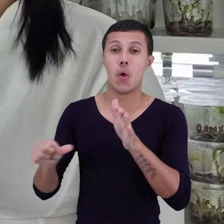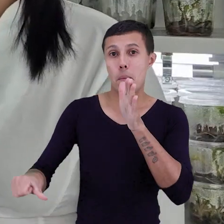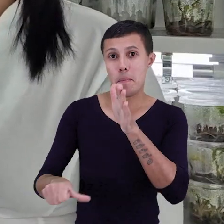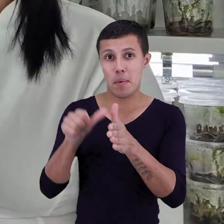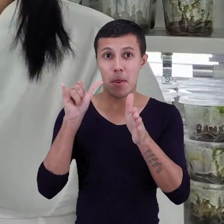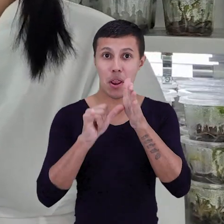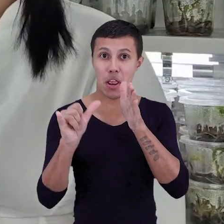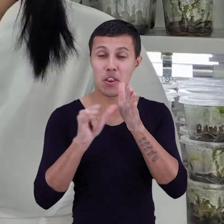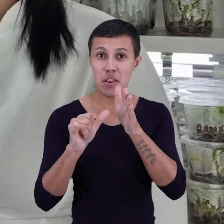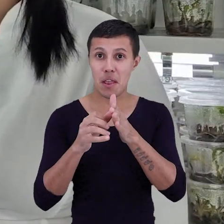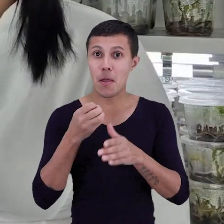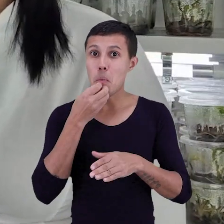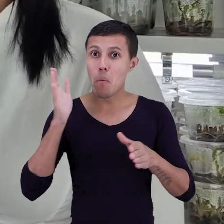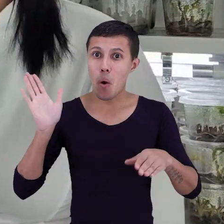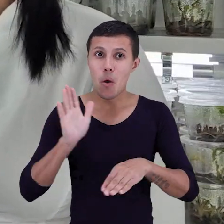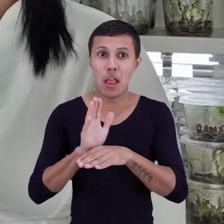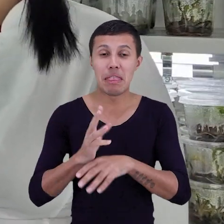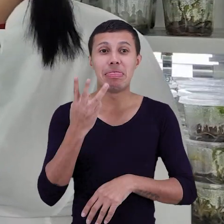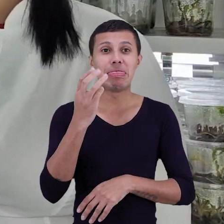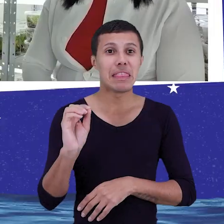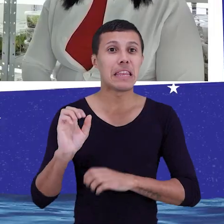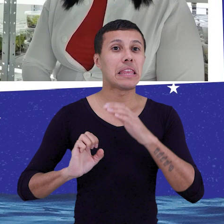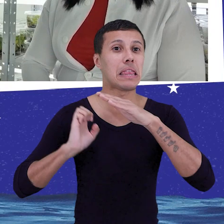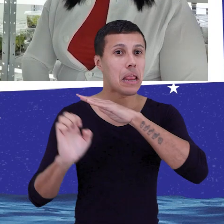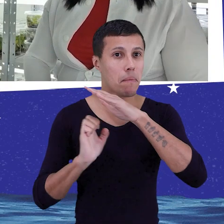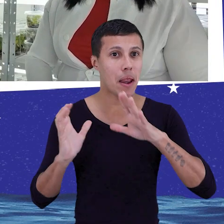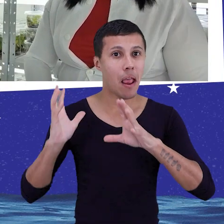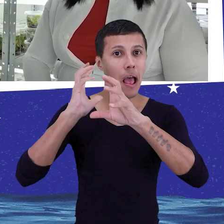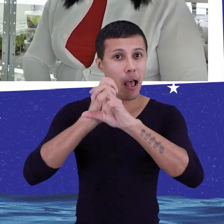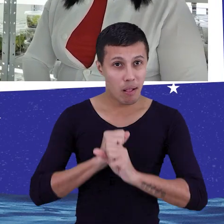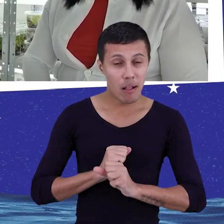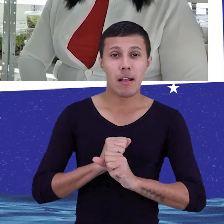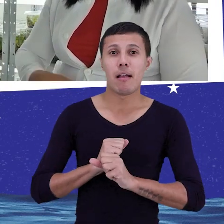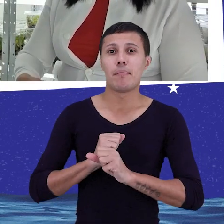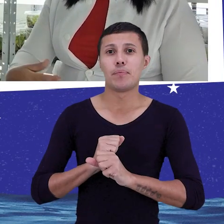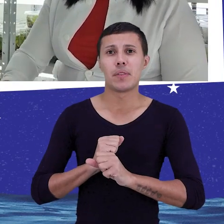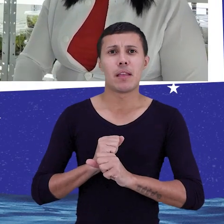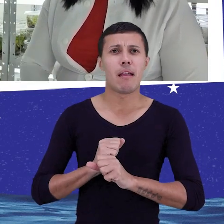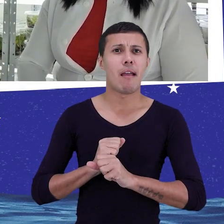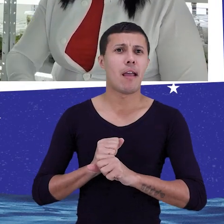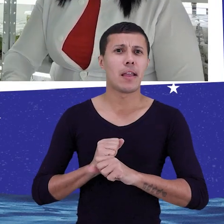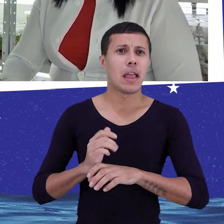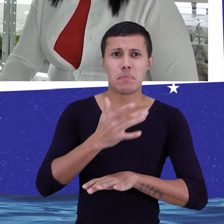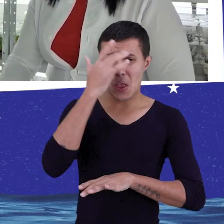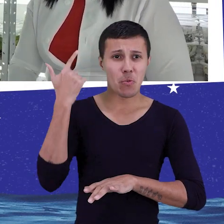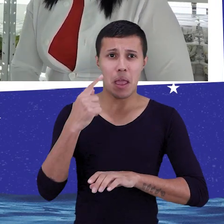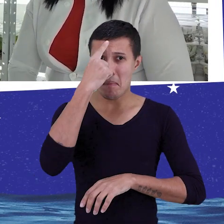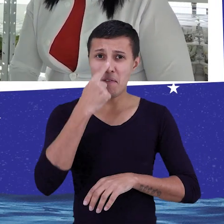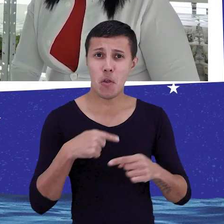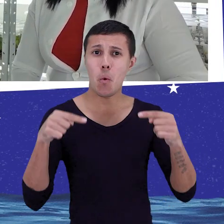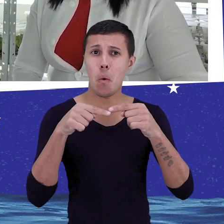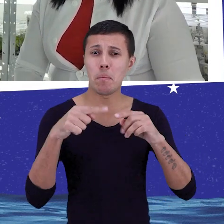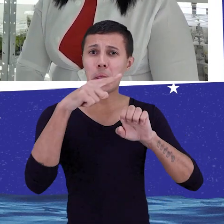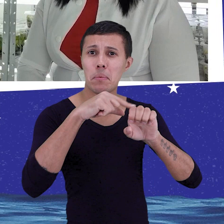que favoreceu essas 30 empresas, as pessoas não têm esse perfil de empreendedorismo e nem têm o